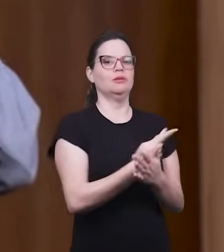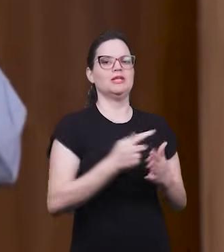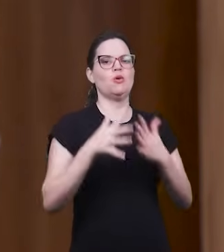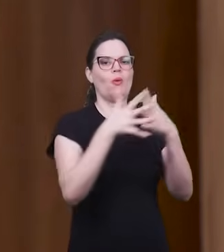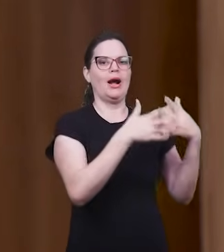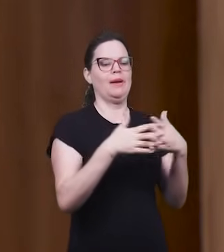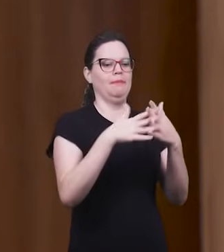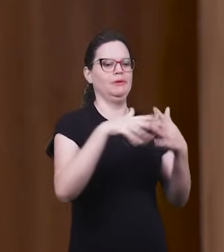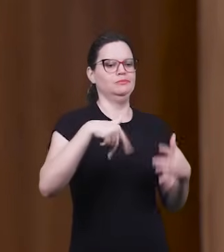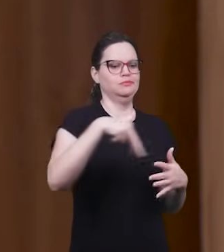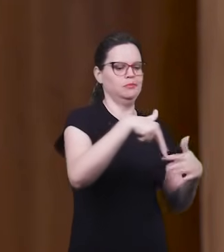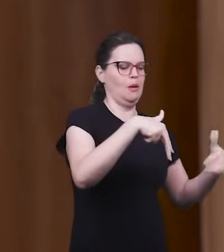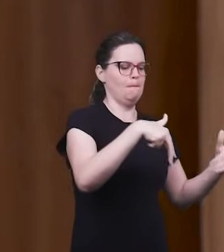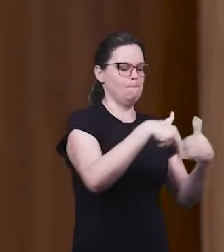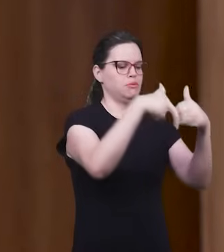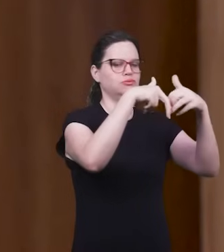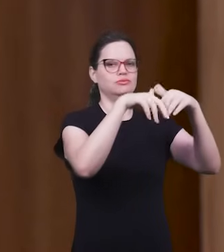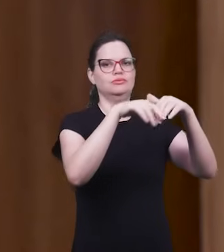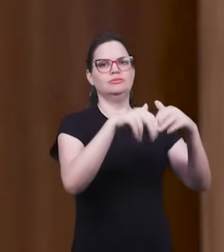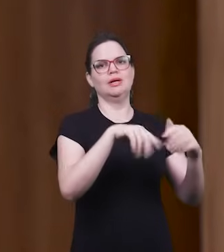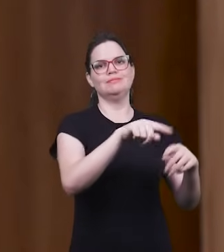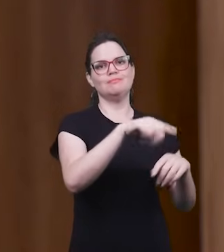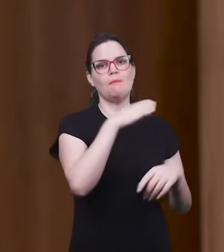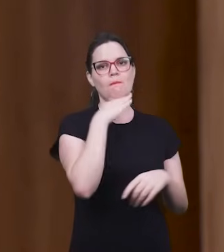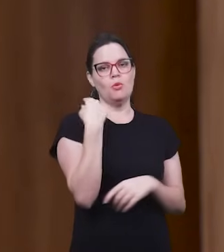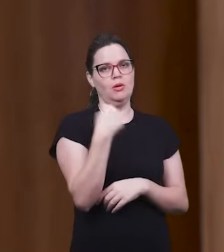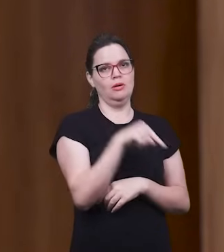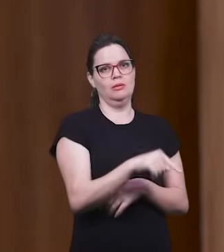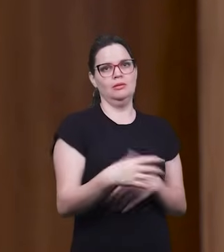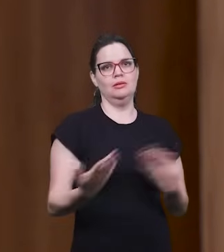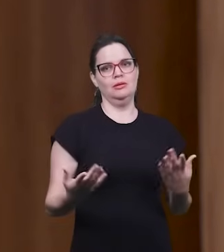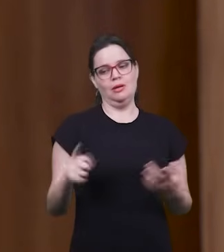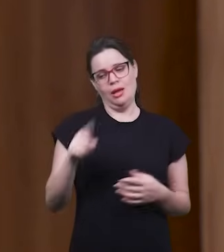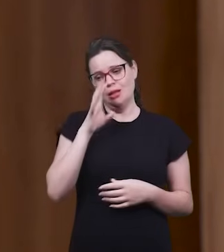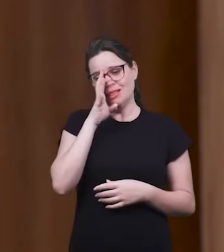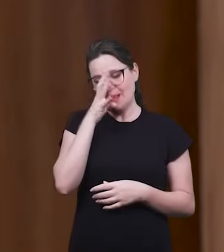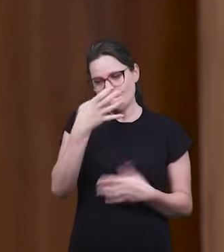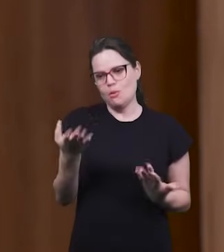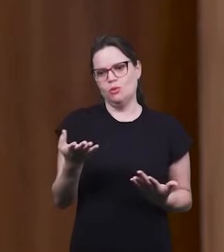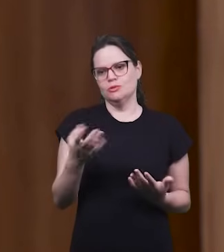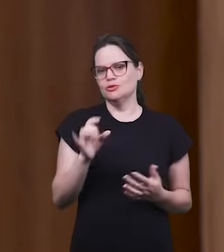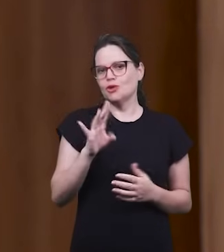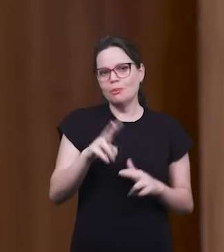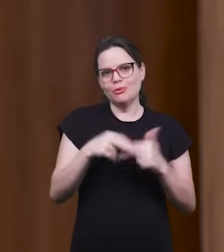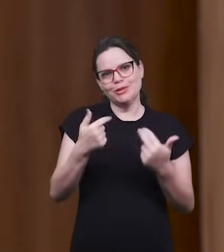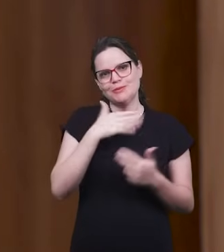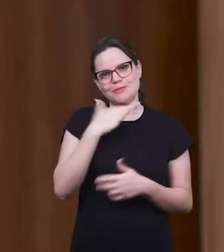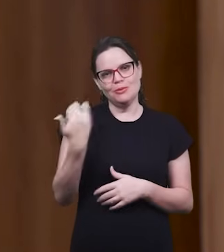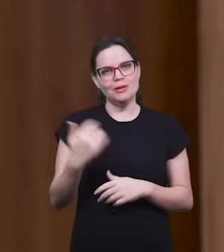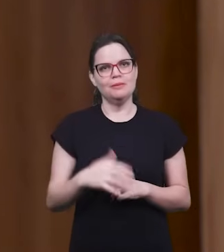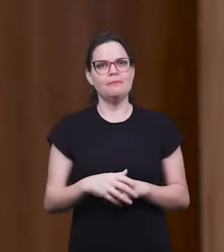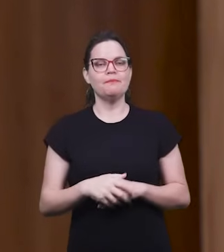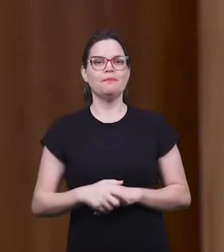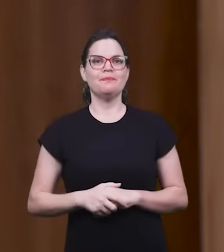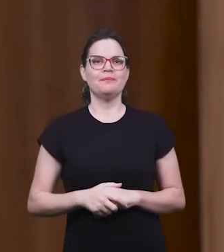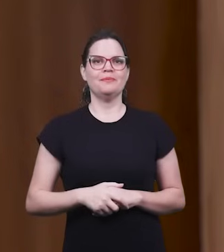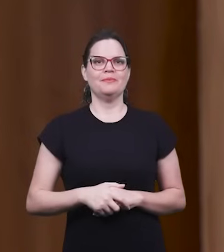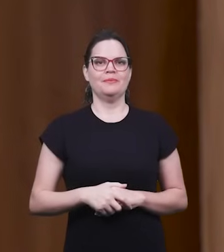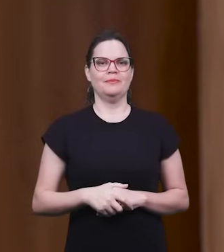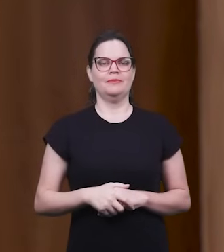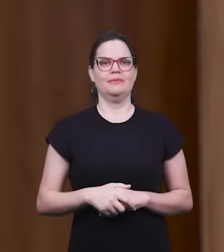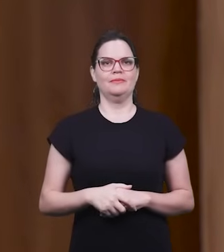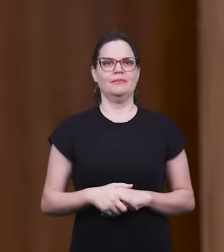ele. Acabou com a vida dele, a partir dali. Ele recuperou um pouco e tal, mas ele entra.